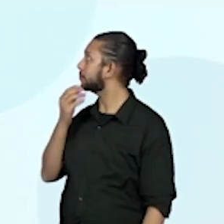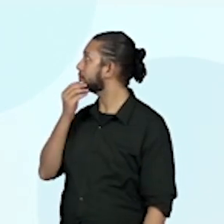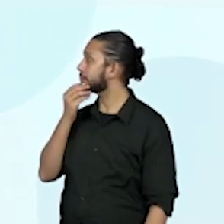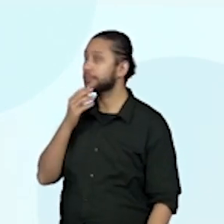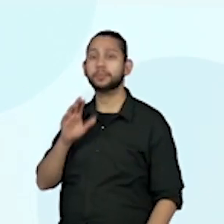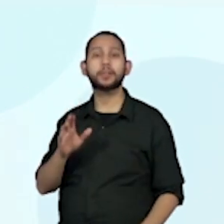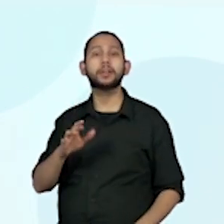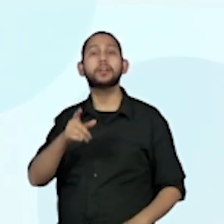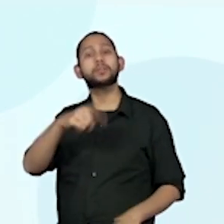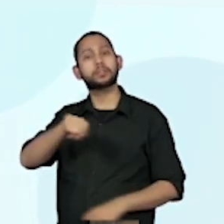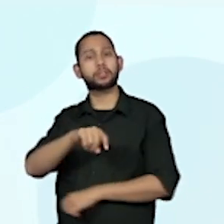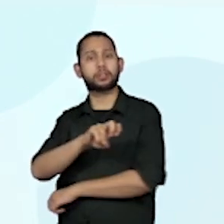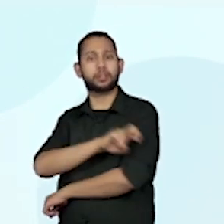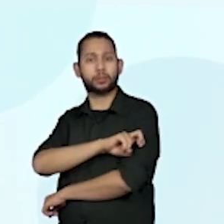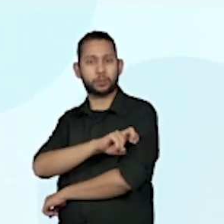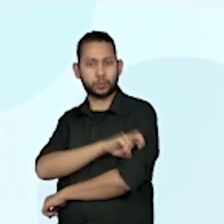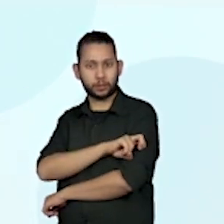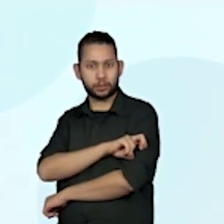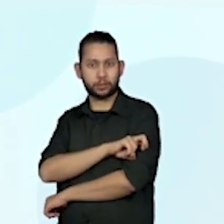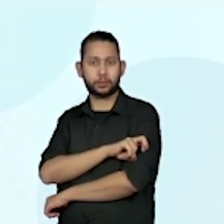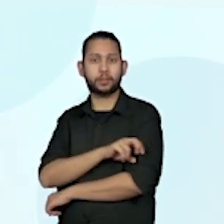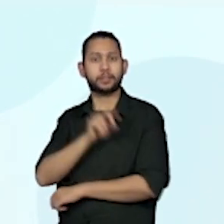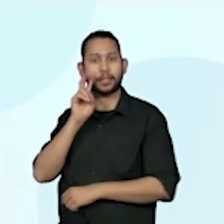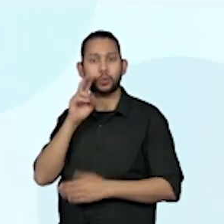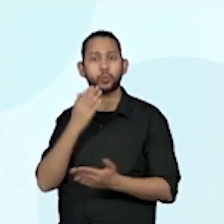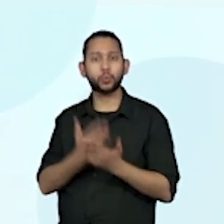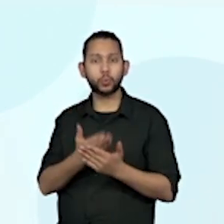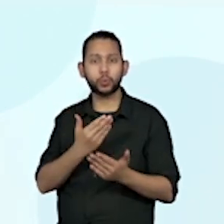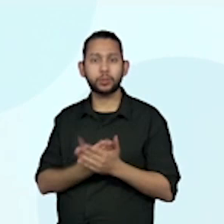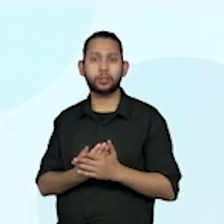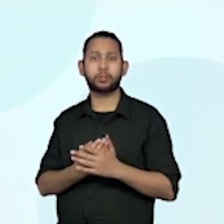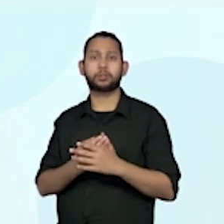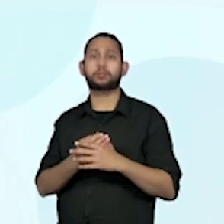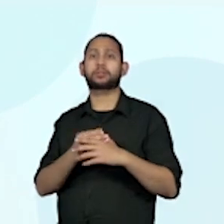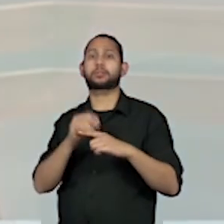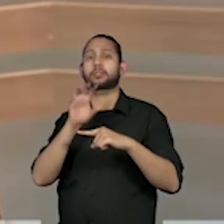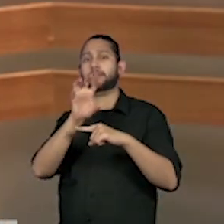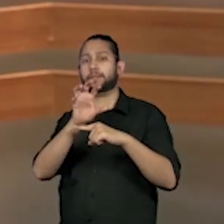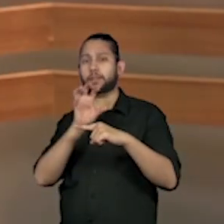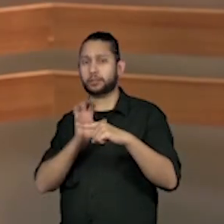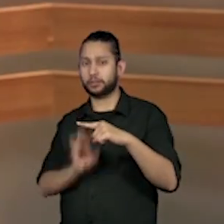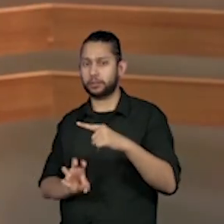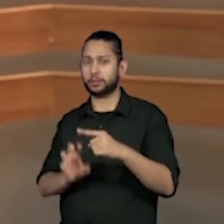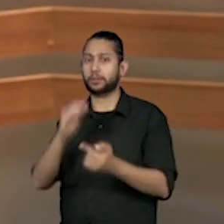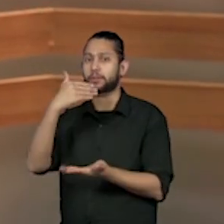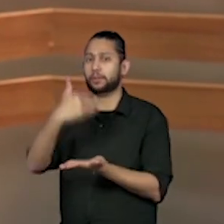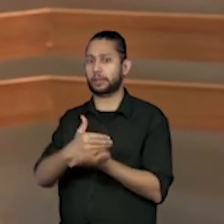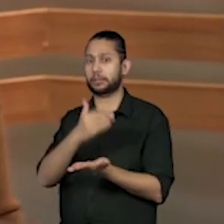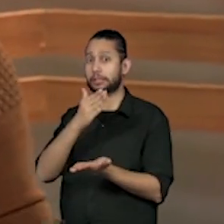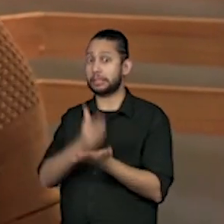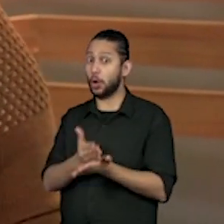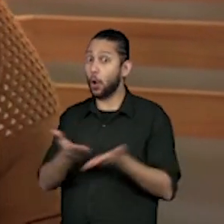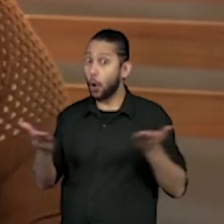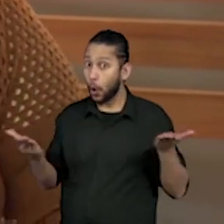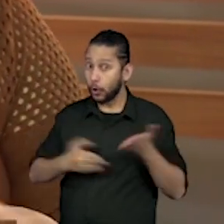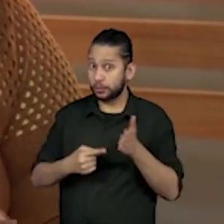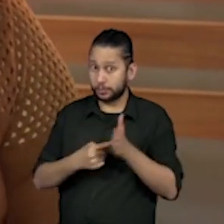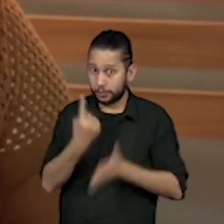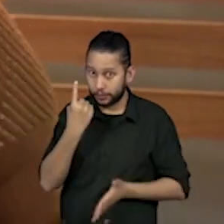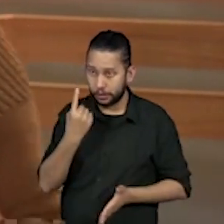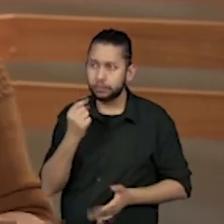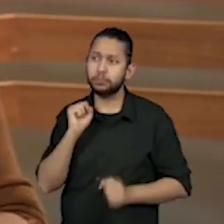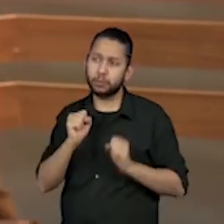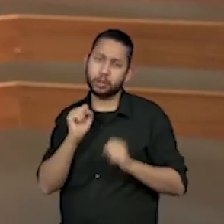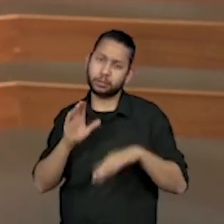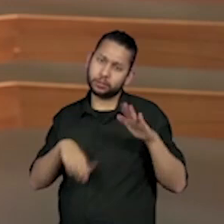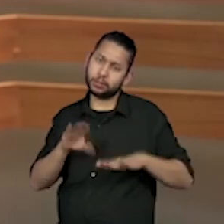A galera do quinto ano que está vendo fração pela primeira vez, e isso pode acontecer, tá? Eu